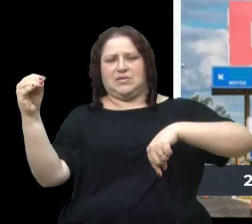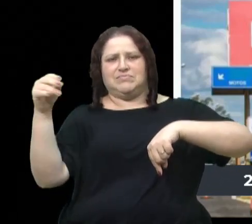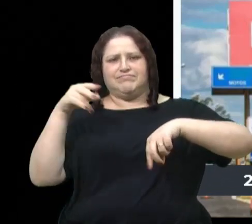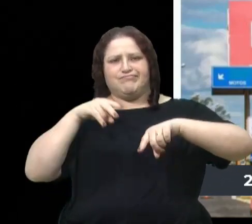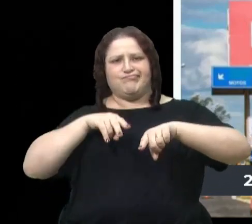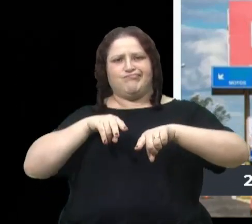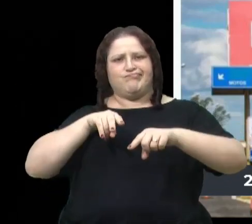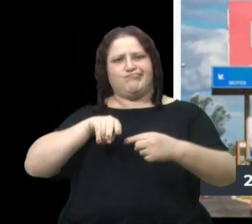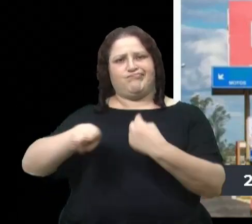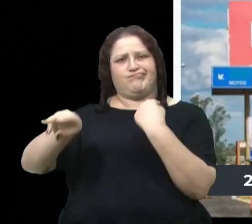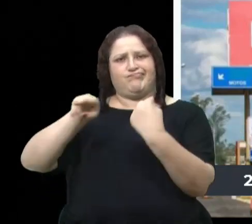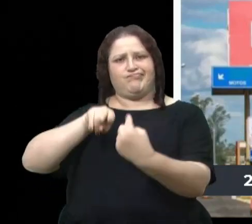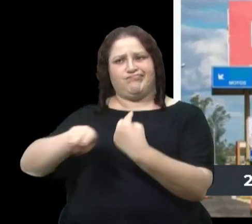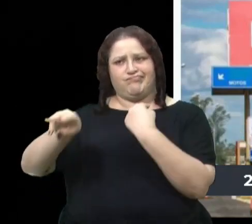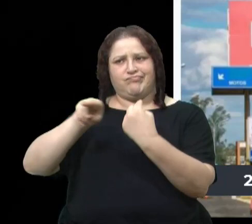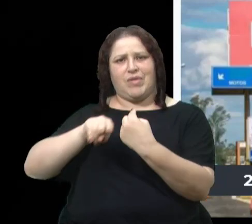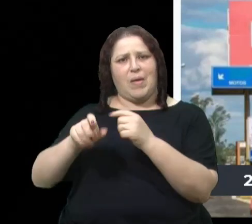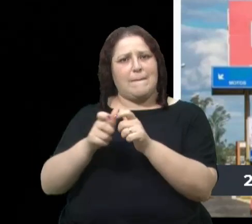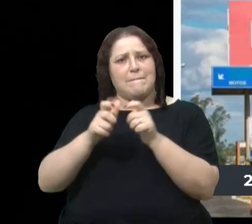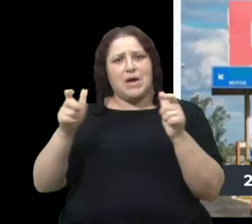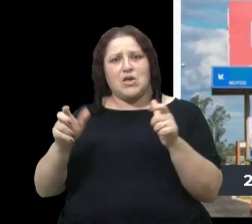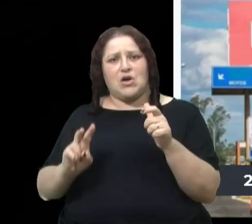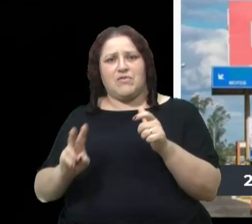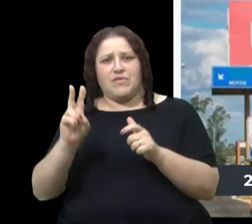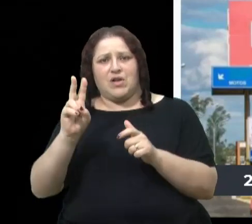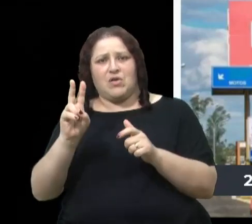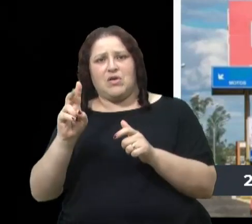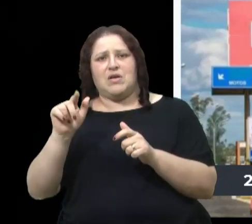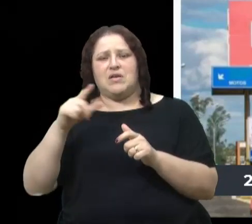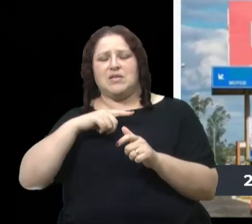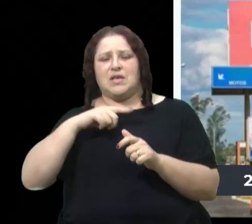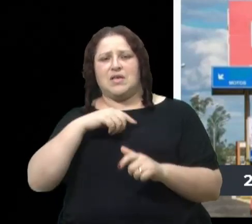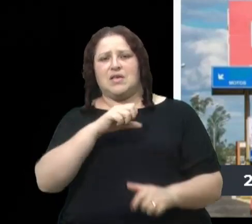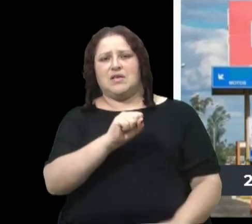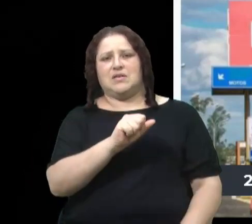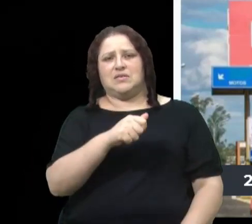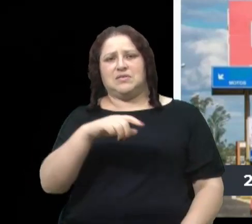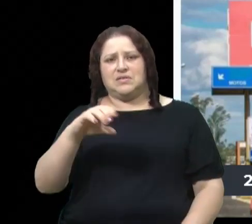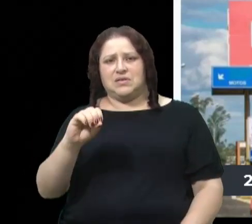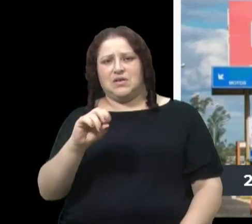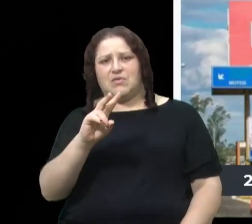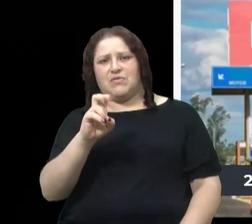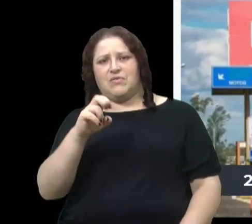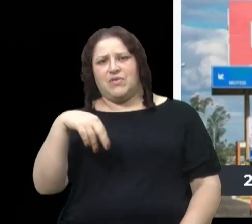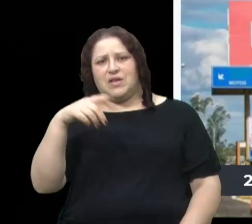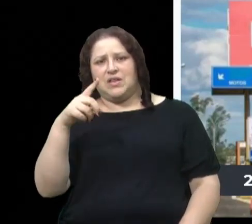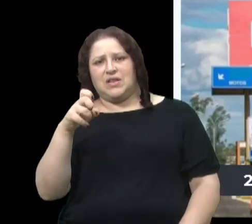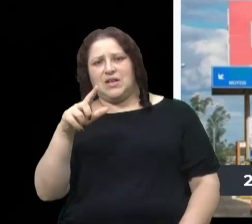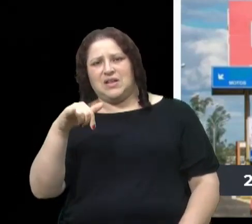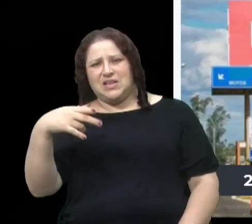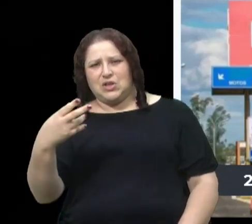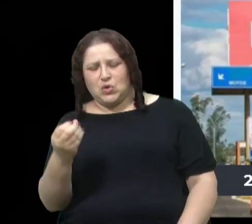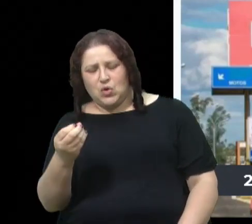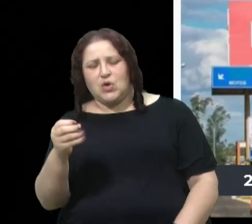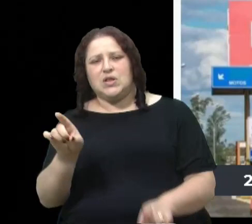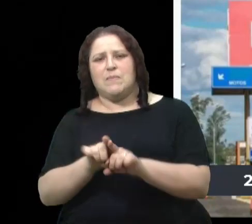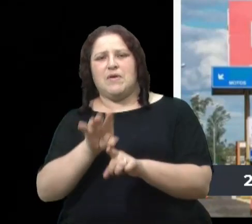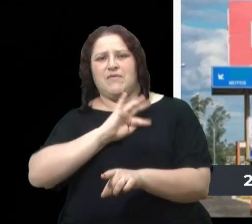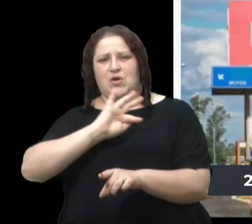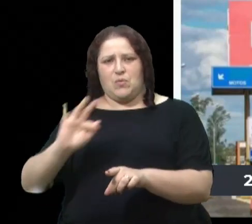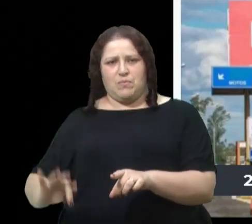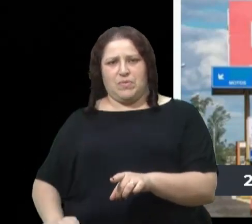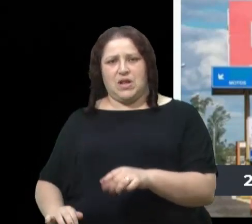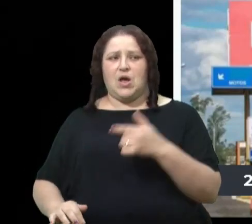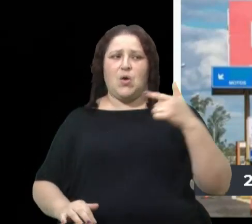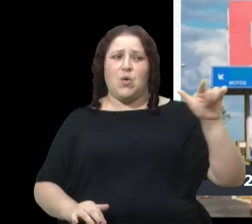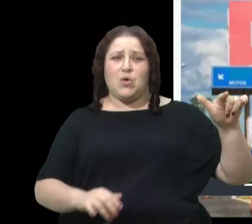São Vendelino, entre São Vendelino e Farroupilha. E o pedágio de Portão, que ficasse no valor